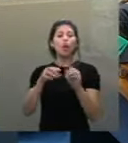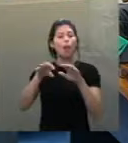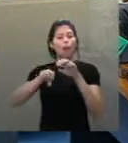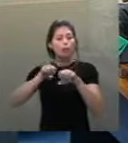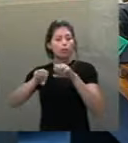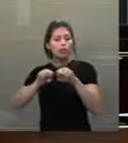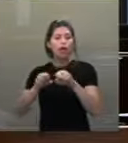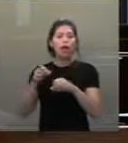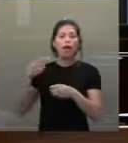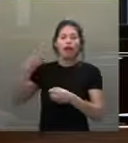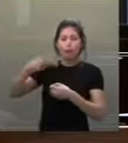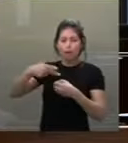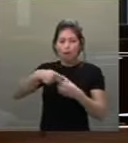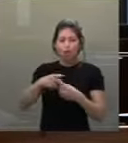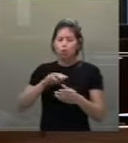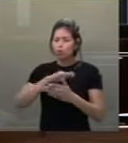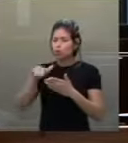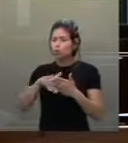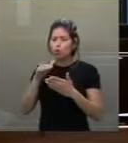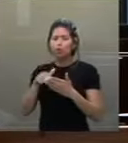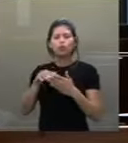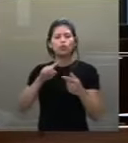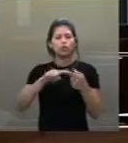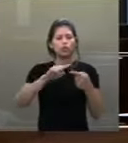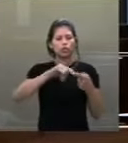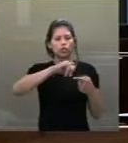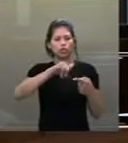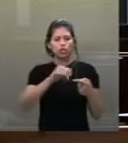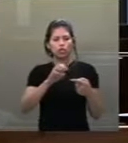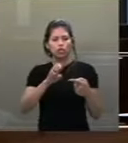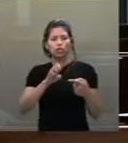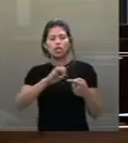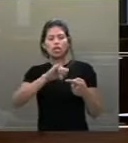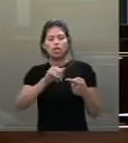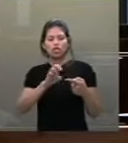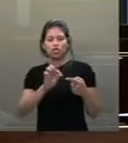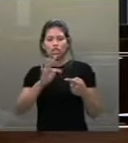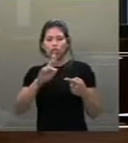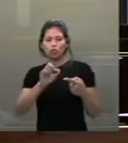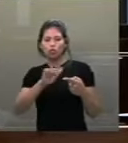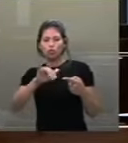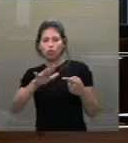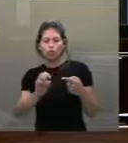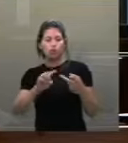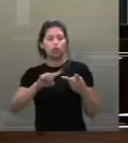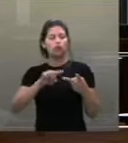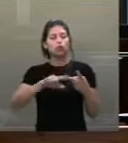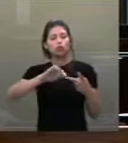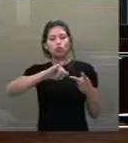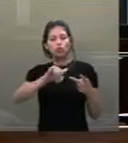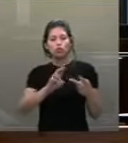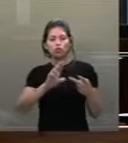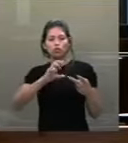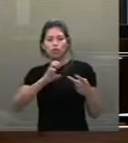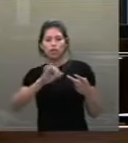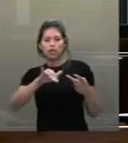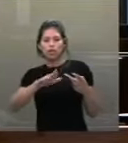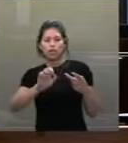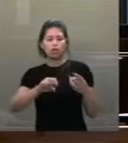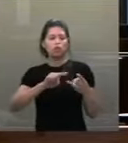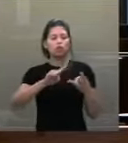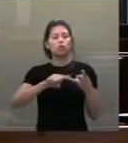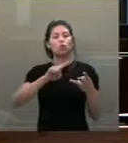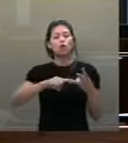petróleo. Todos eles. Getúlio, Juscelino, Jango, os governos militares, a redemocratização